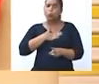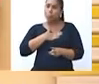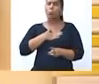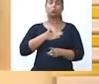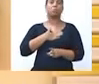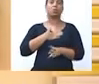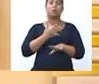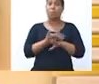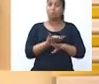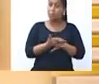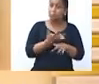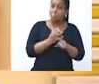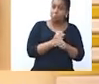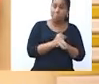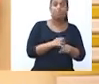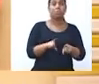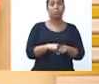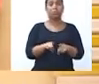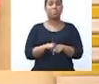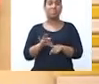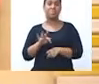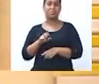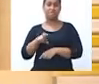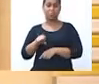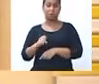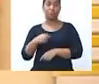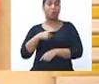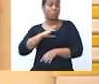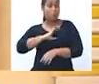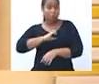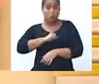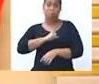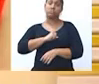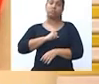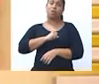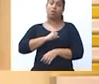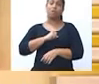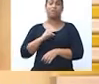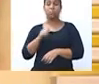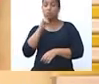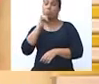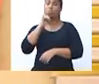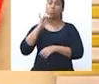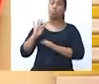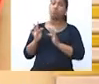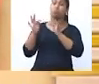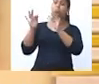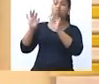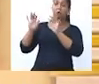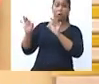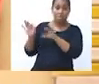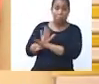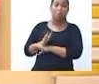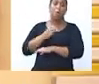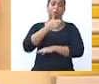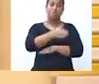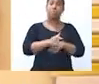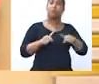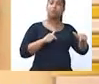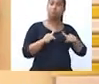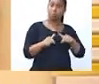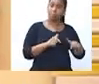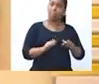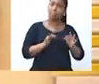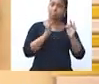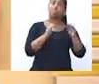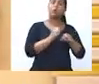da matemática e da física. Então eu saí da escola técnica, aí eu já fui trabalhar, trabalhei como